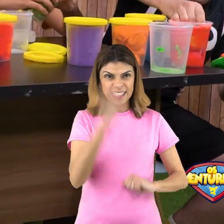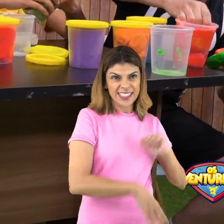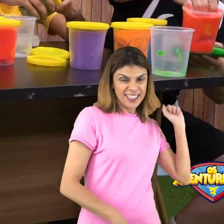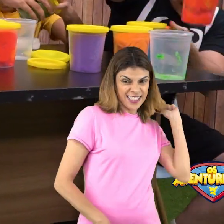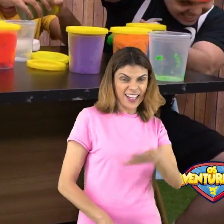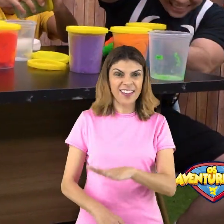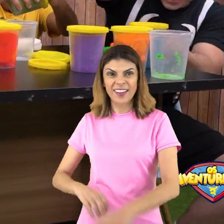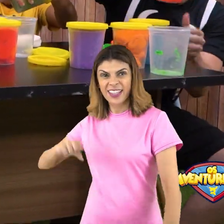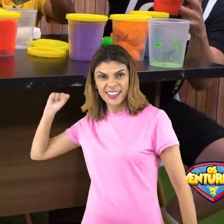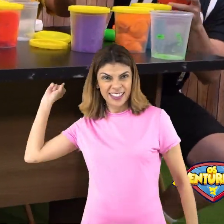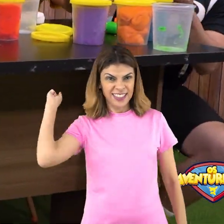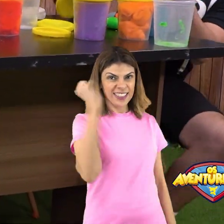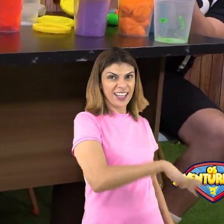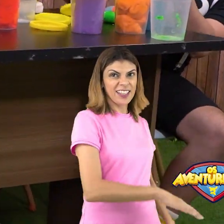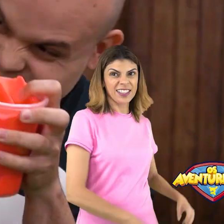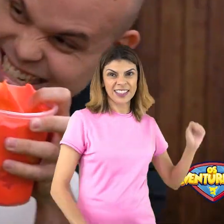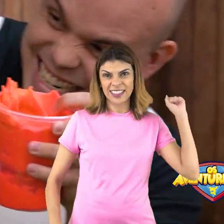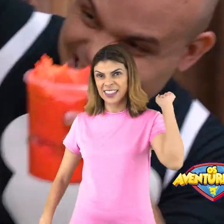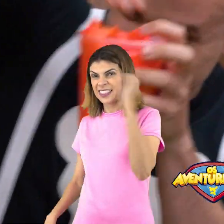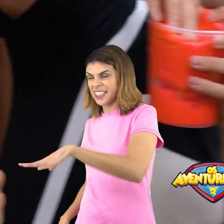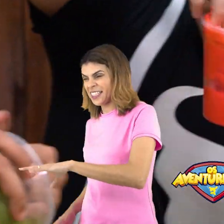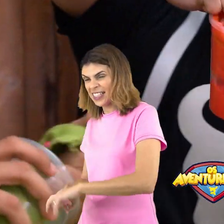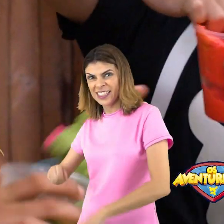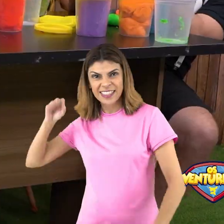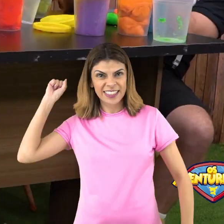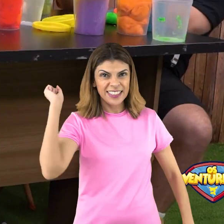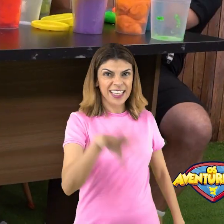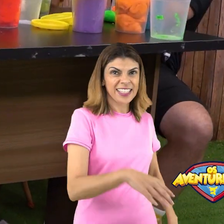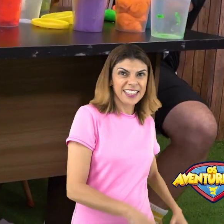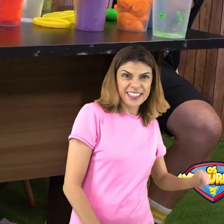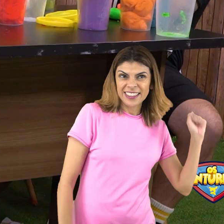Toma! Toma! Vai, toma! Ai!